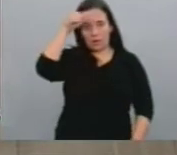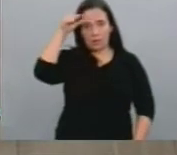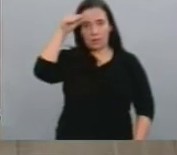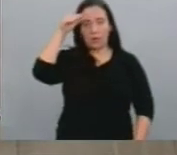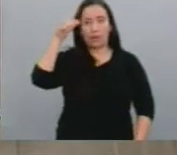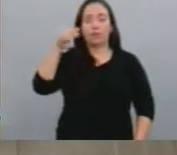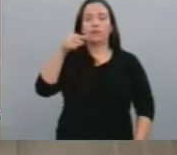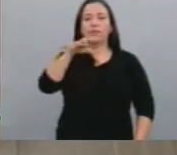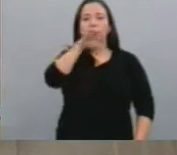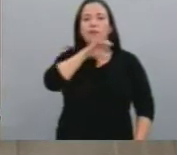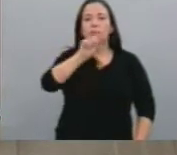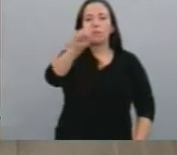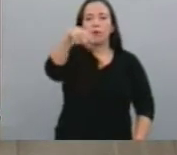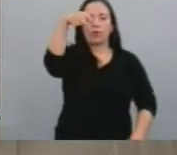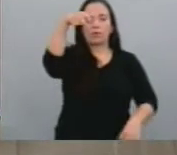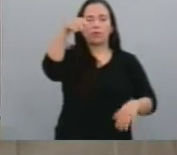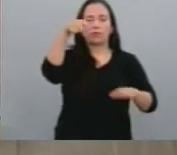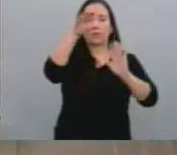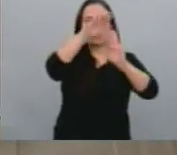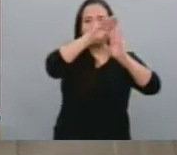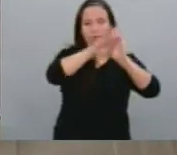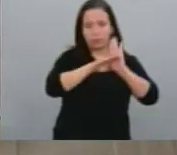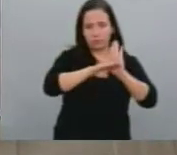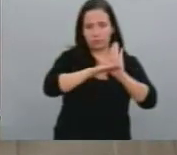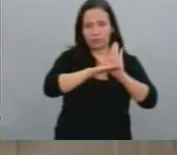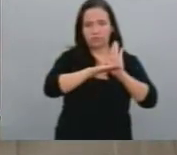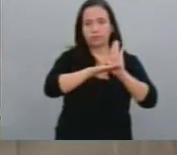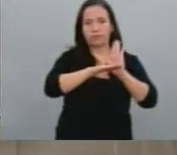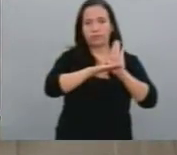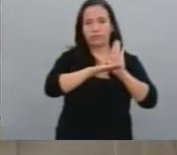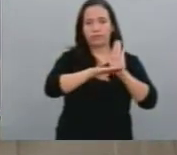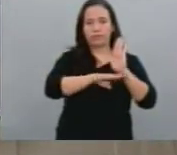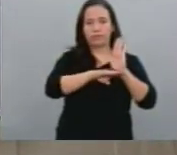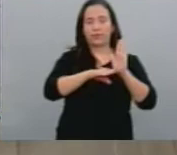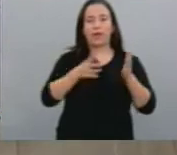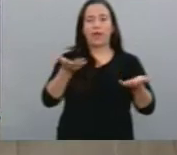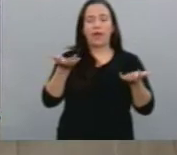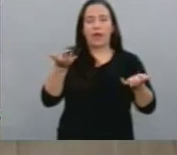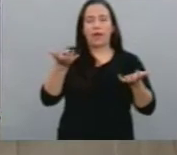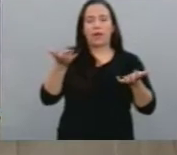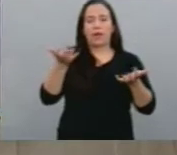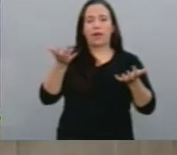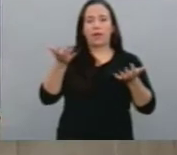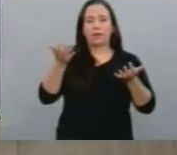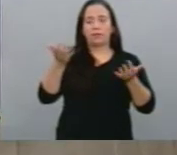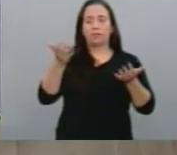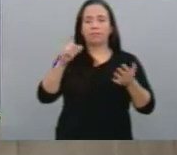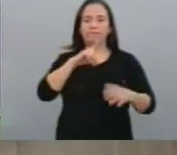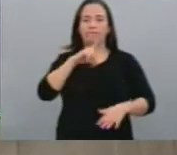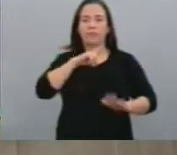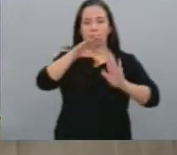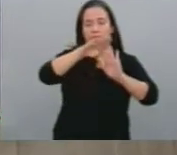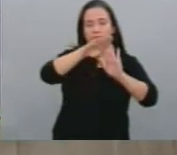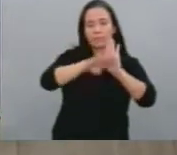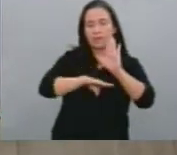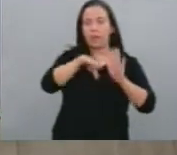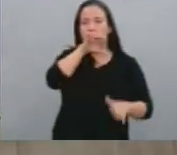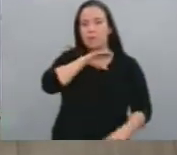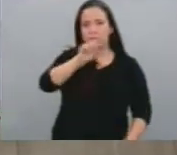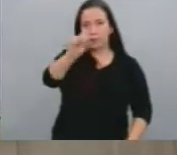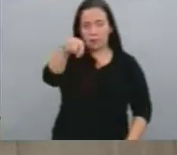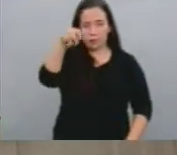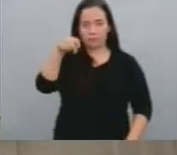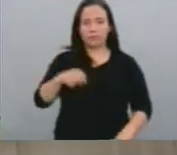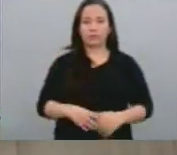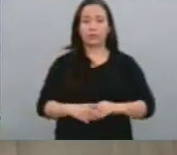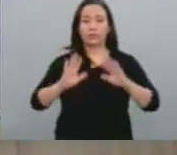fiscal, de tratamento fiscal diferenciado. Uma delas, já